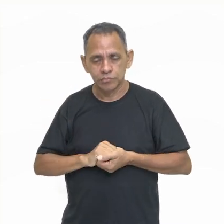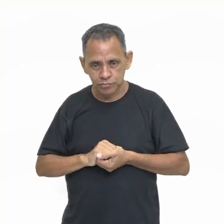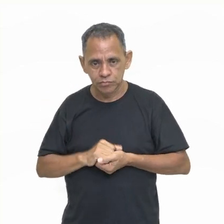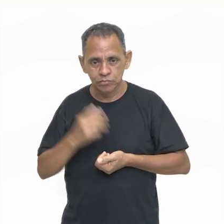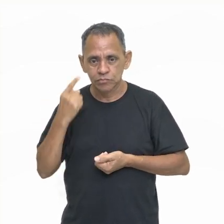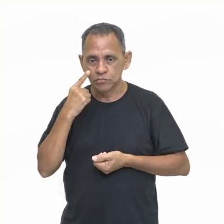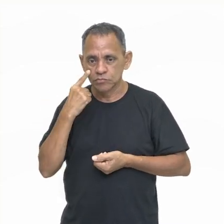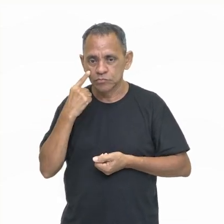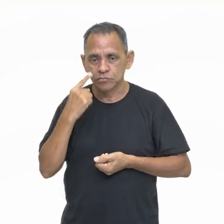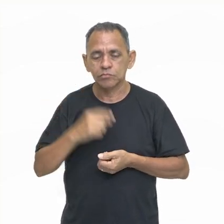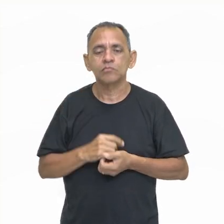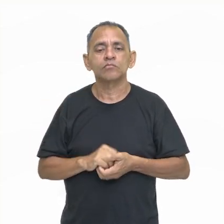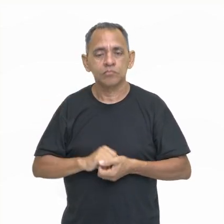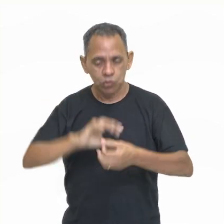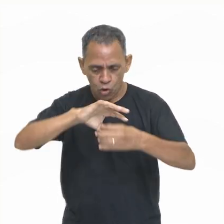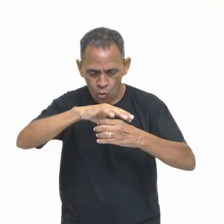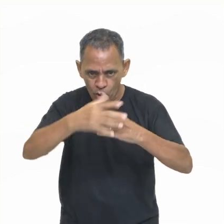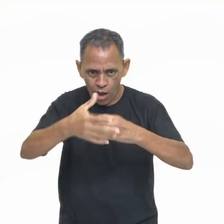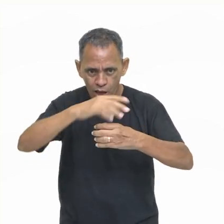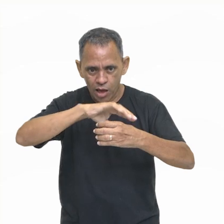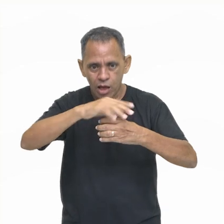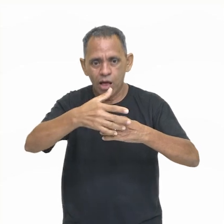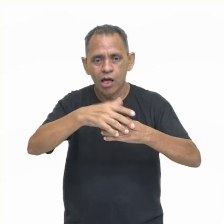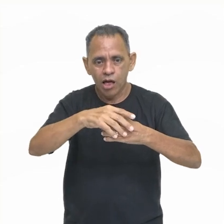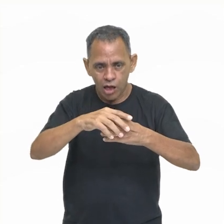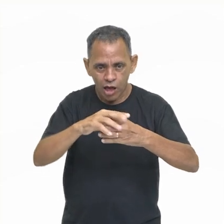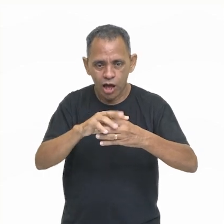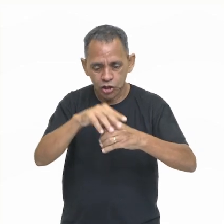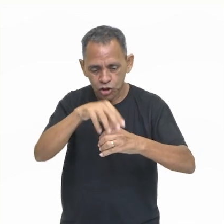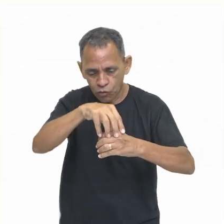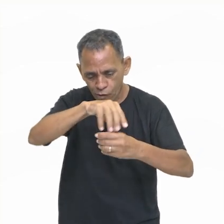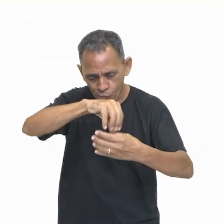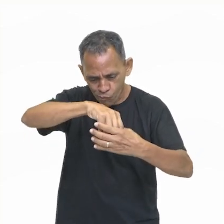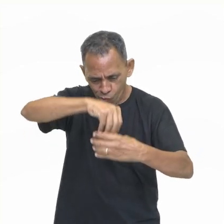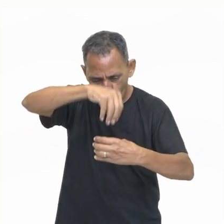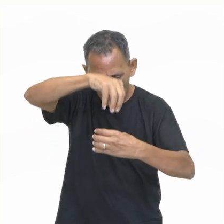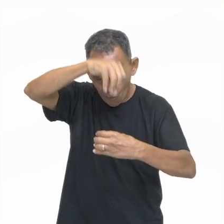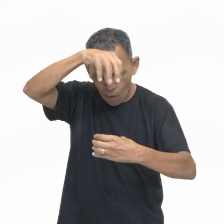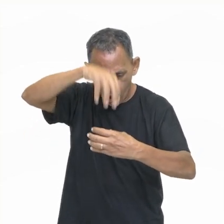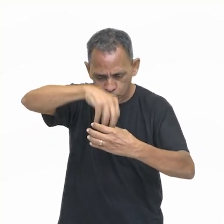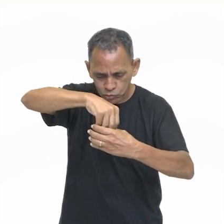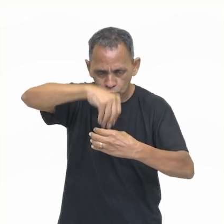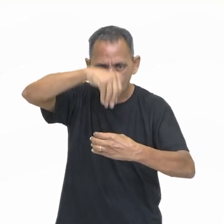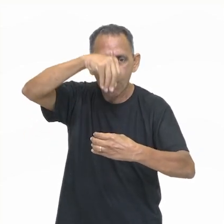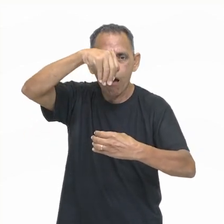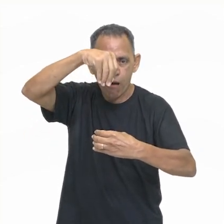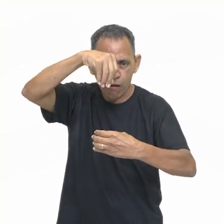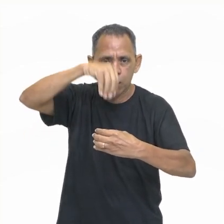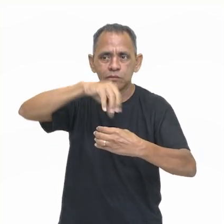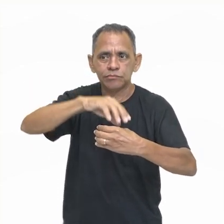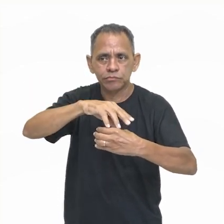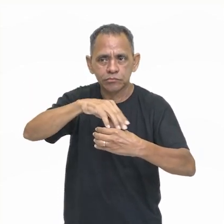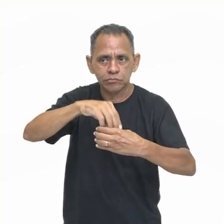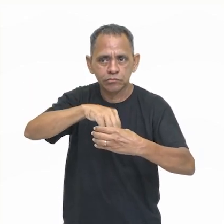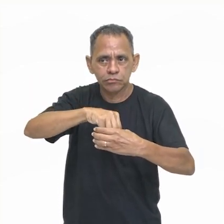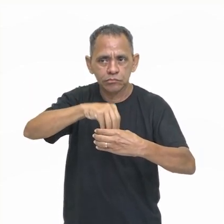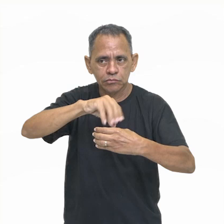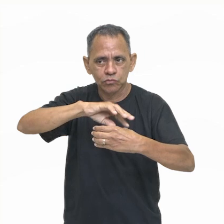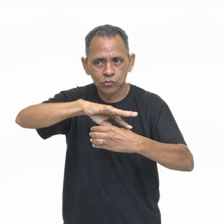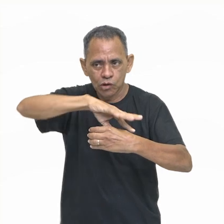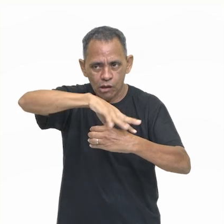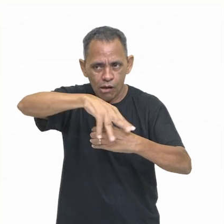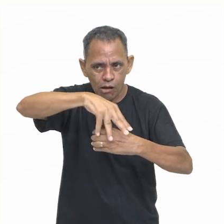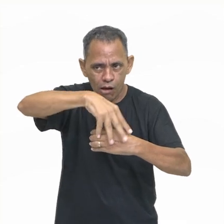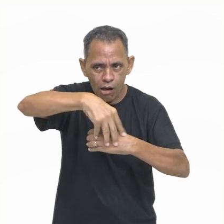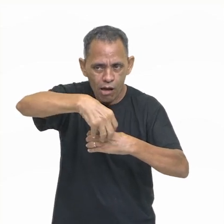membrana plasmática ela vai desgrudar da parede celular, né? Ela se apresenta de